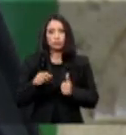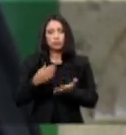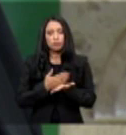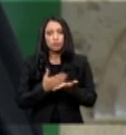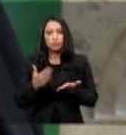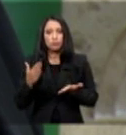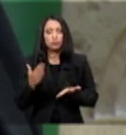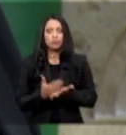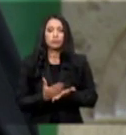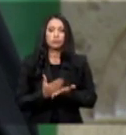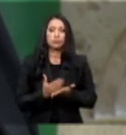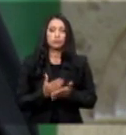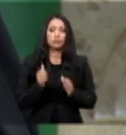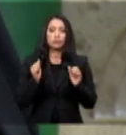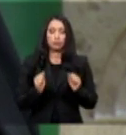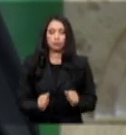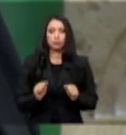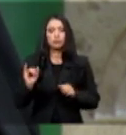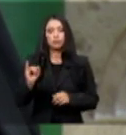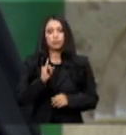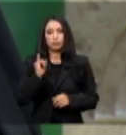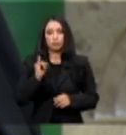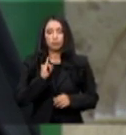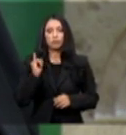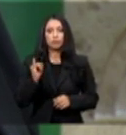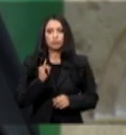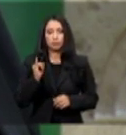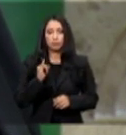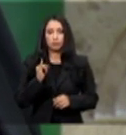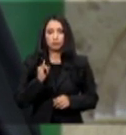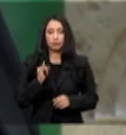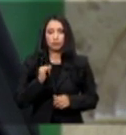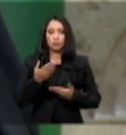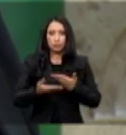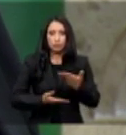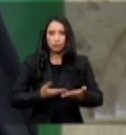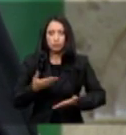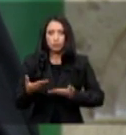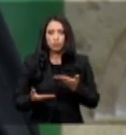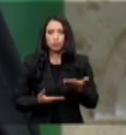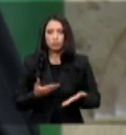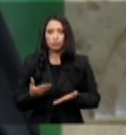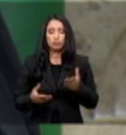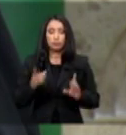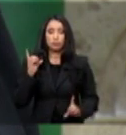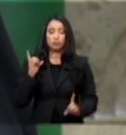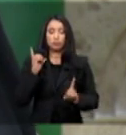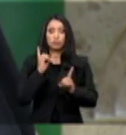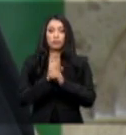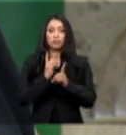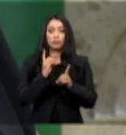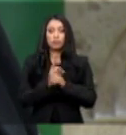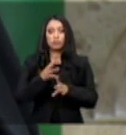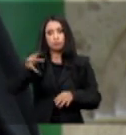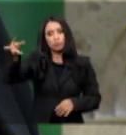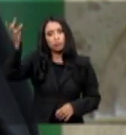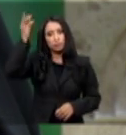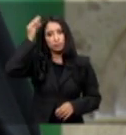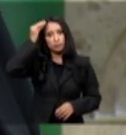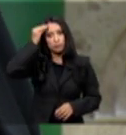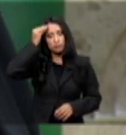Inicialmente, é importante dizer que, desses primeiros fatos novos que vou relacionar, se encontra um protocolo de